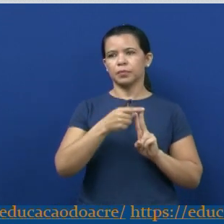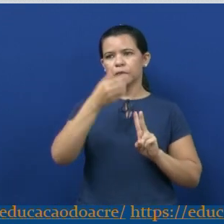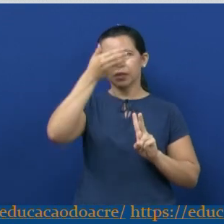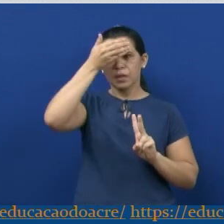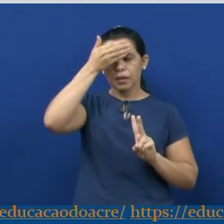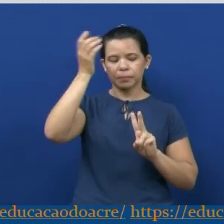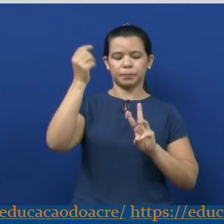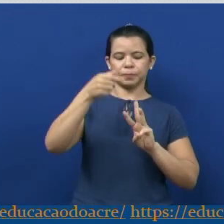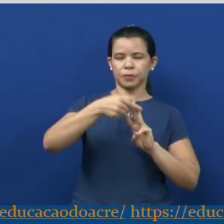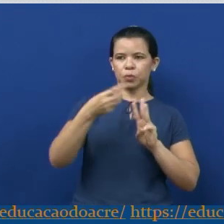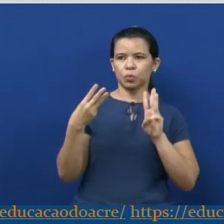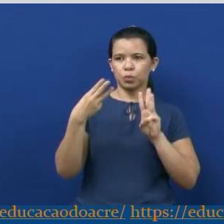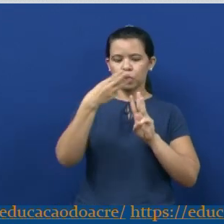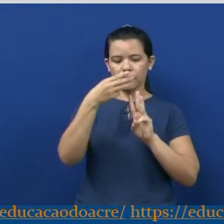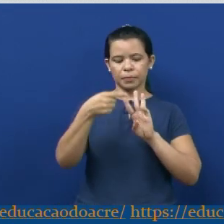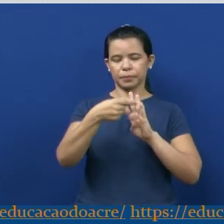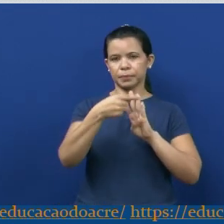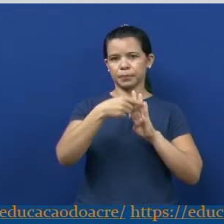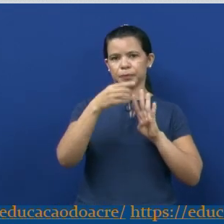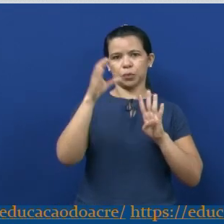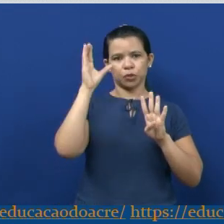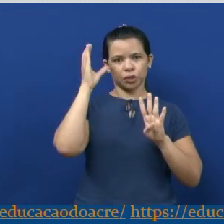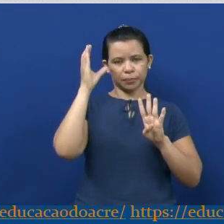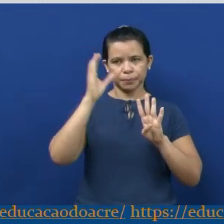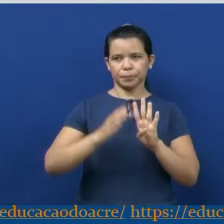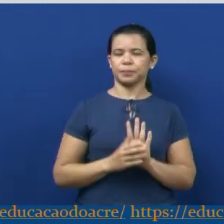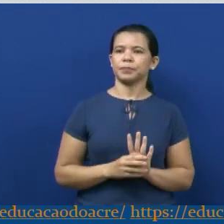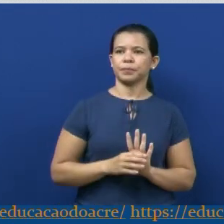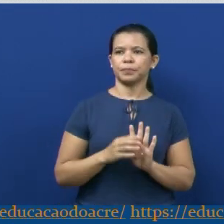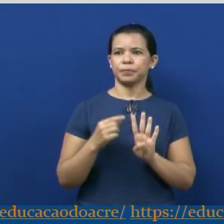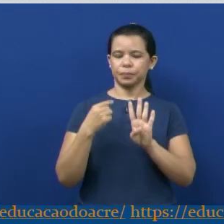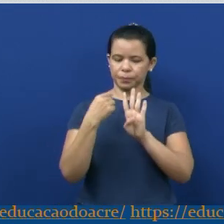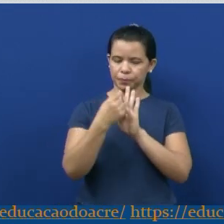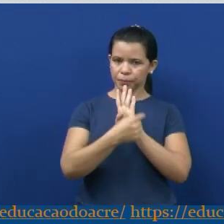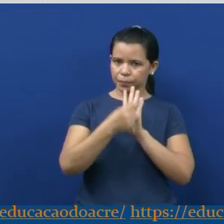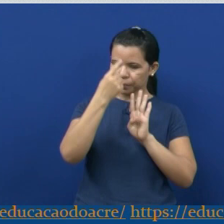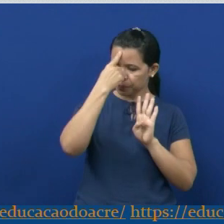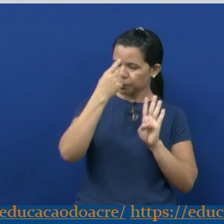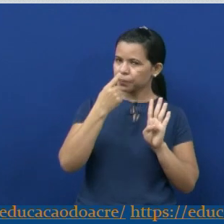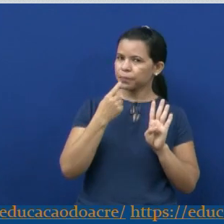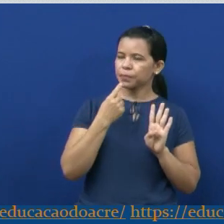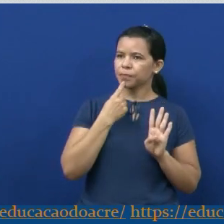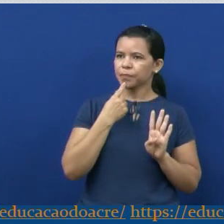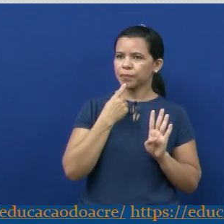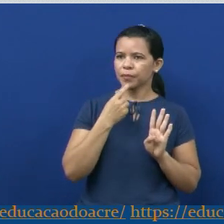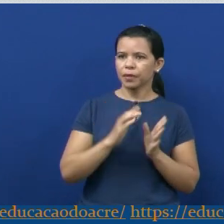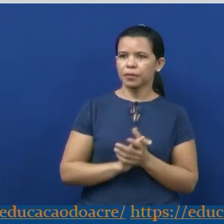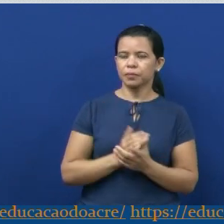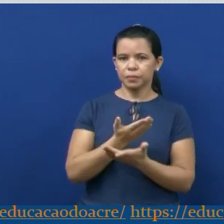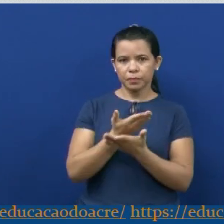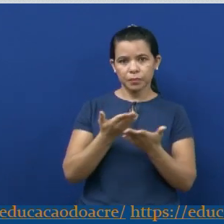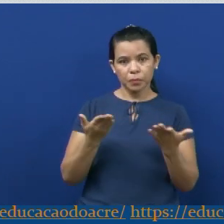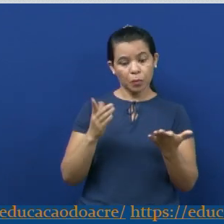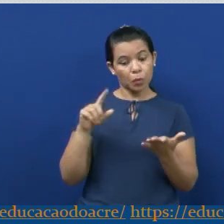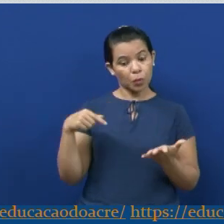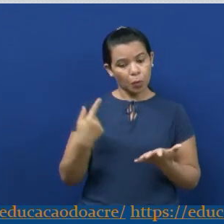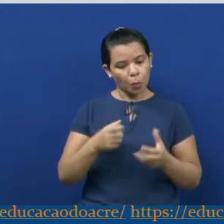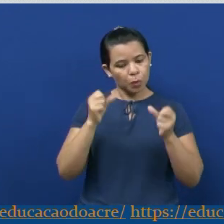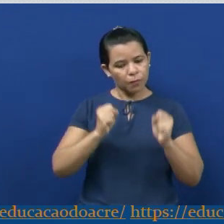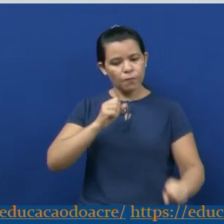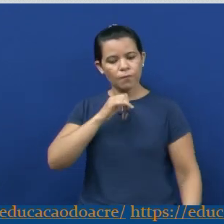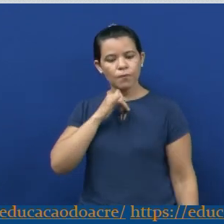o judaico e o chinês. Com base nessas 4 imagens aí, nessas informações, pode-se afirmar